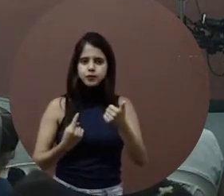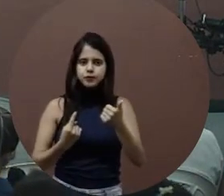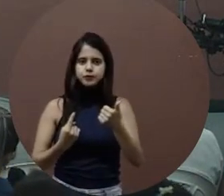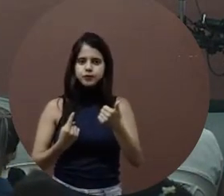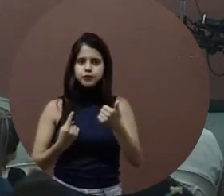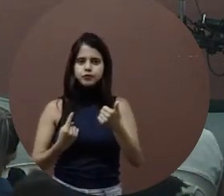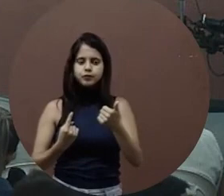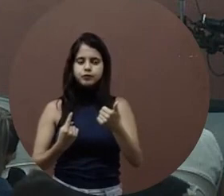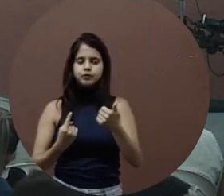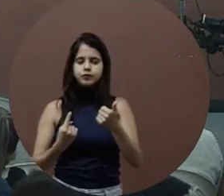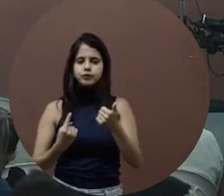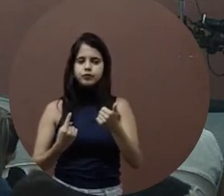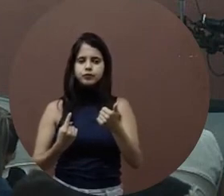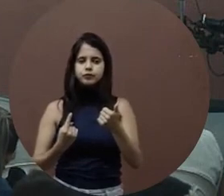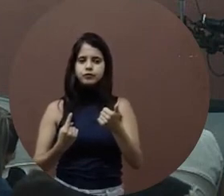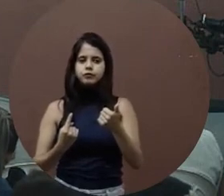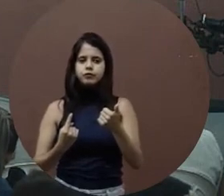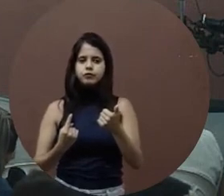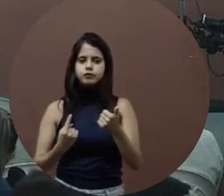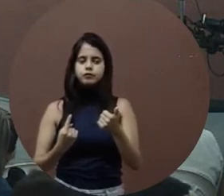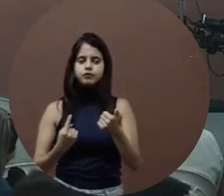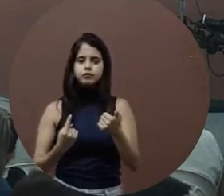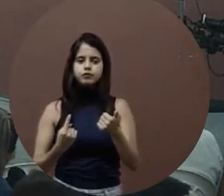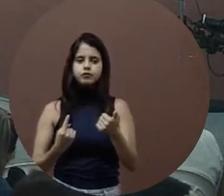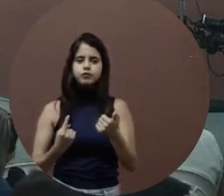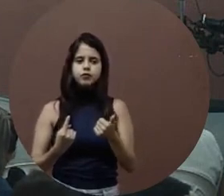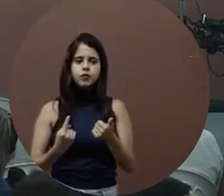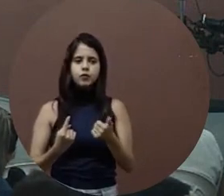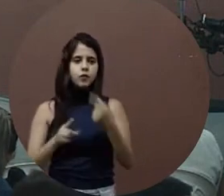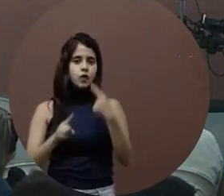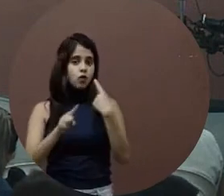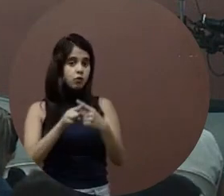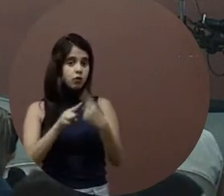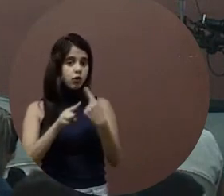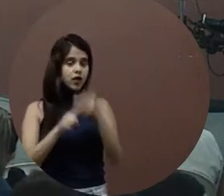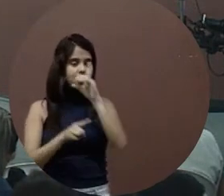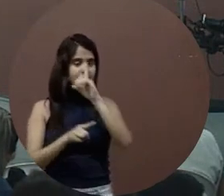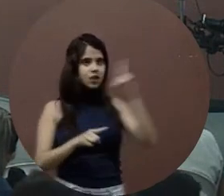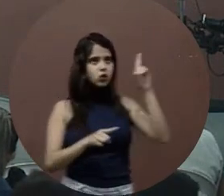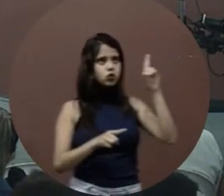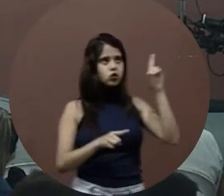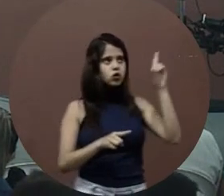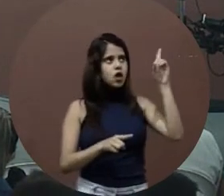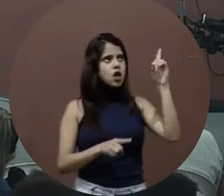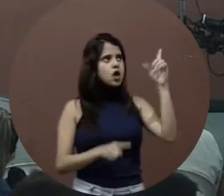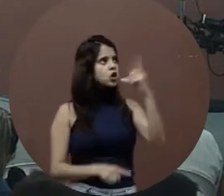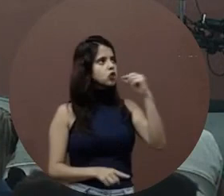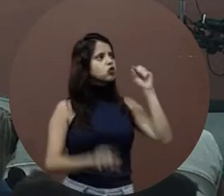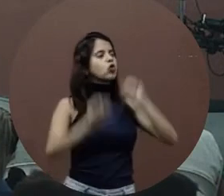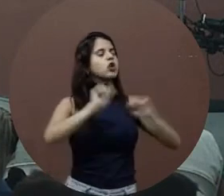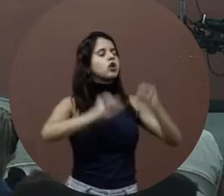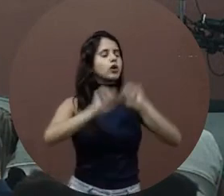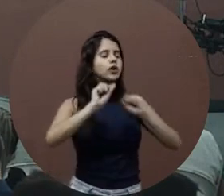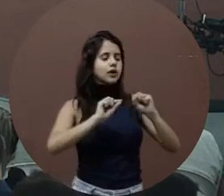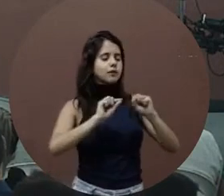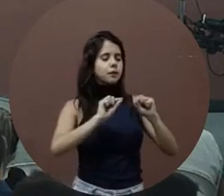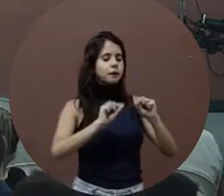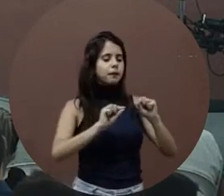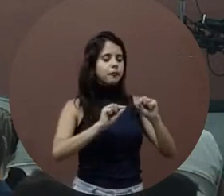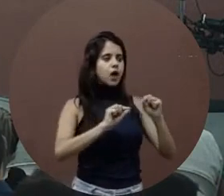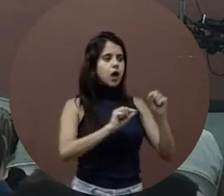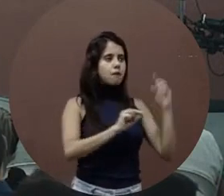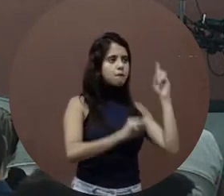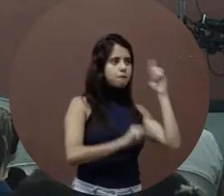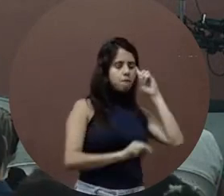fossem aperfeiçoados. Porque foi para nós que Deus escolheu revelar Jesus pleno.